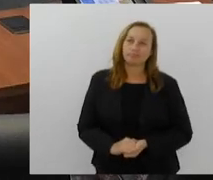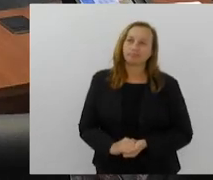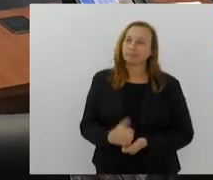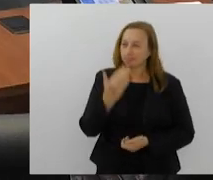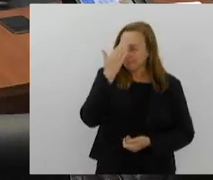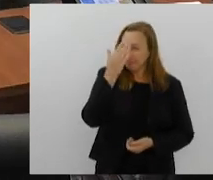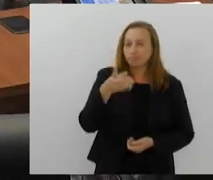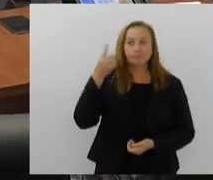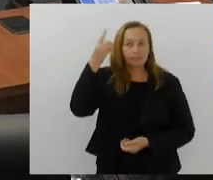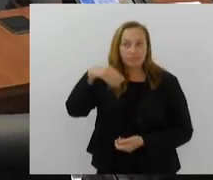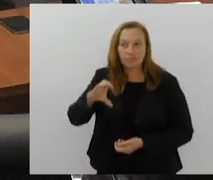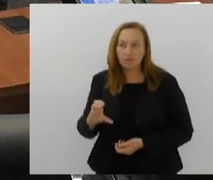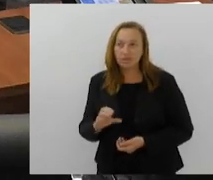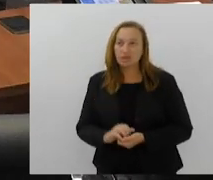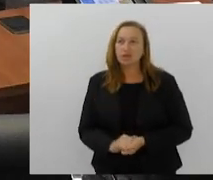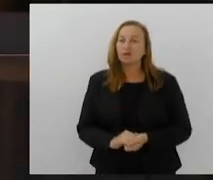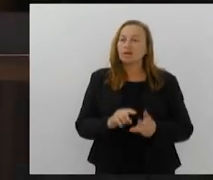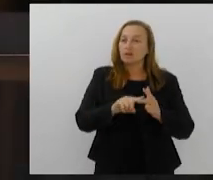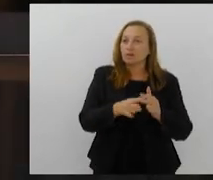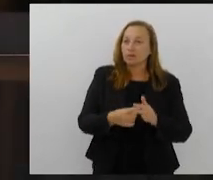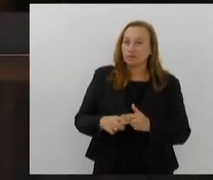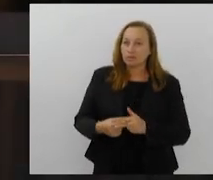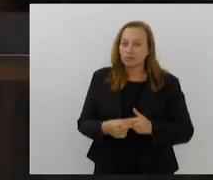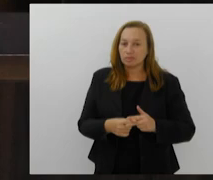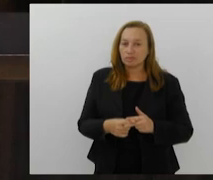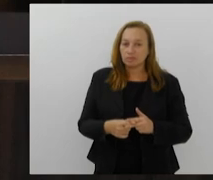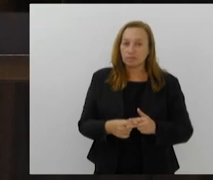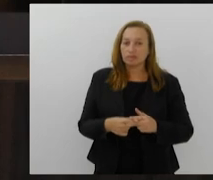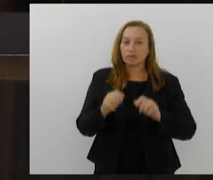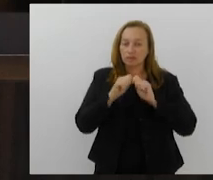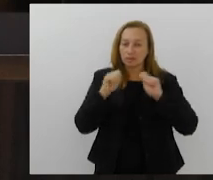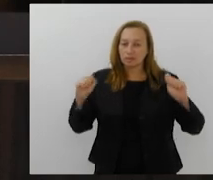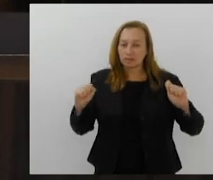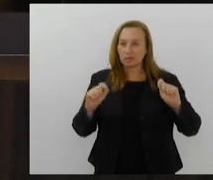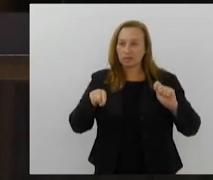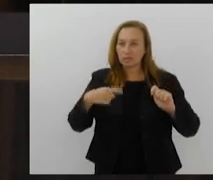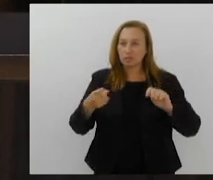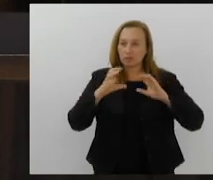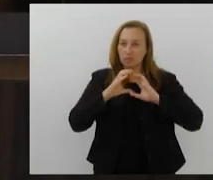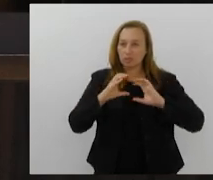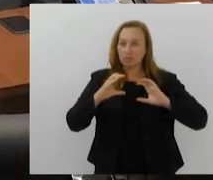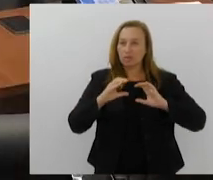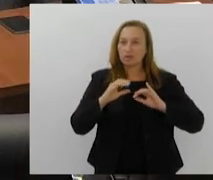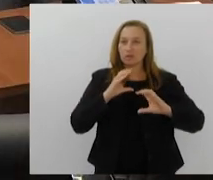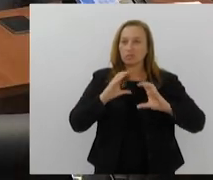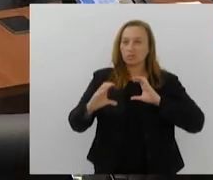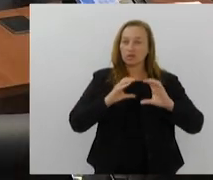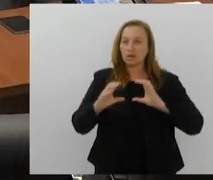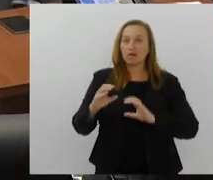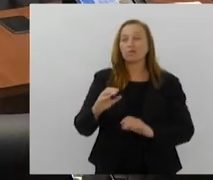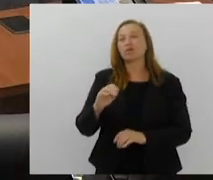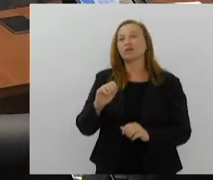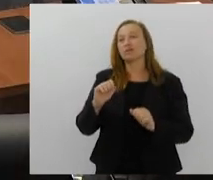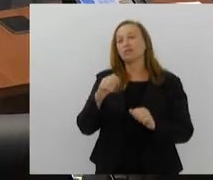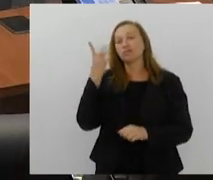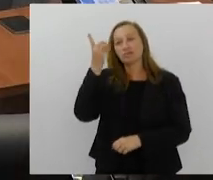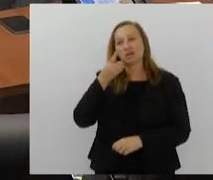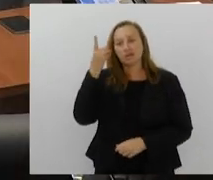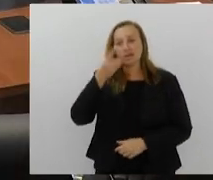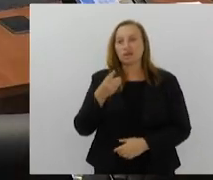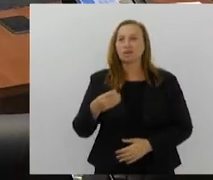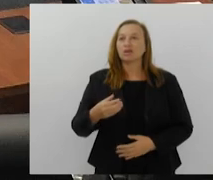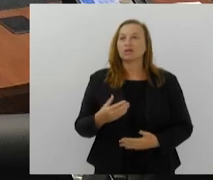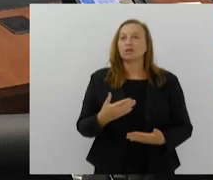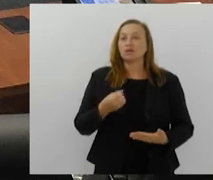Obrigado, deputado Mink, está fazendo a correção e a assessoria vai fazer a comunicação com a deputada. Gostaria de dar